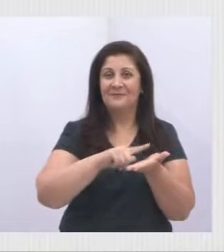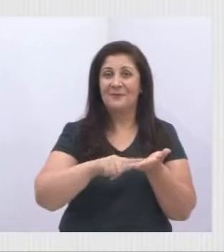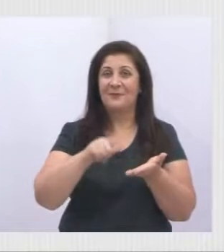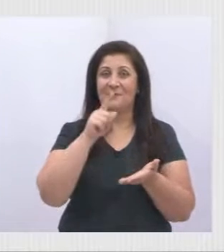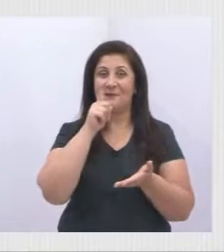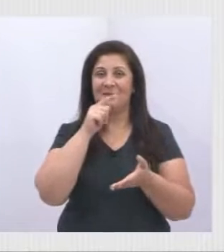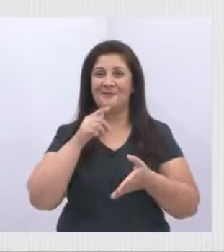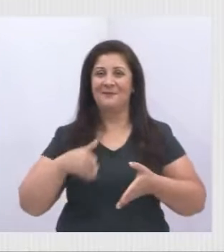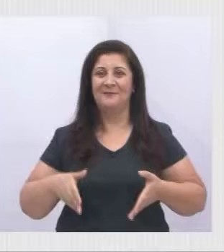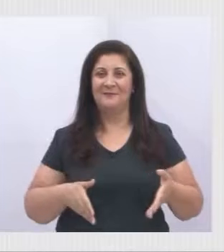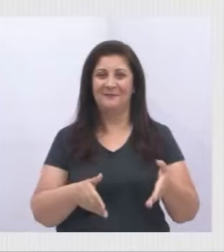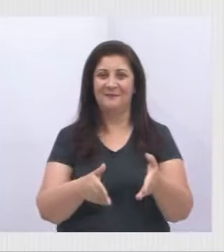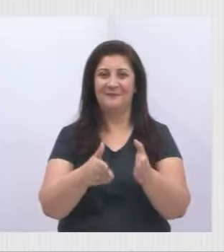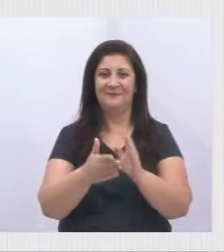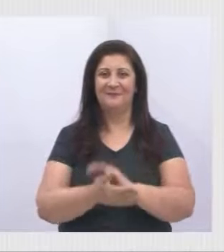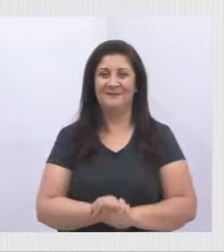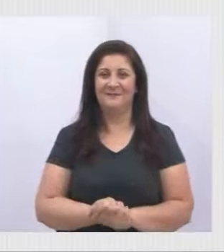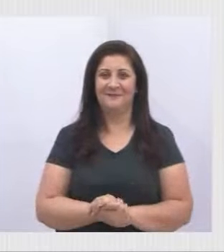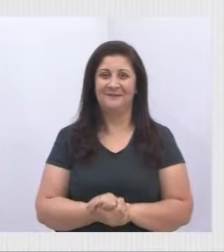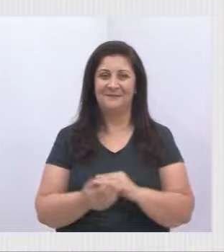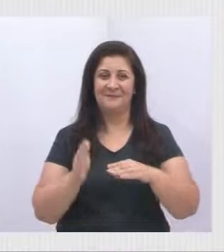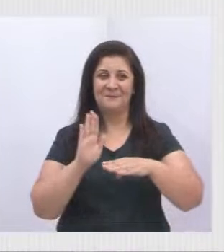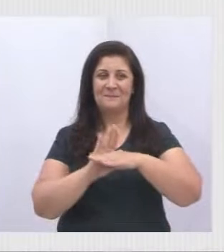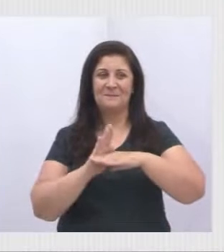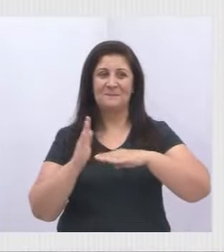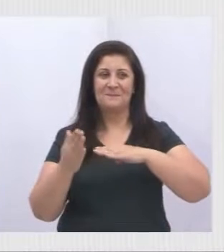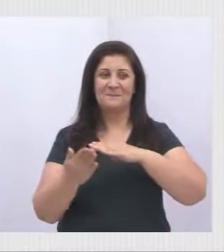seco no bairro